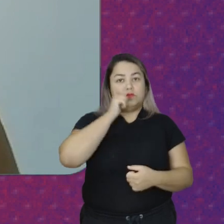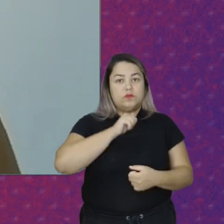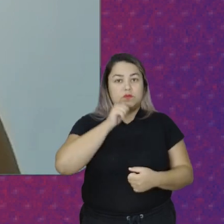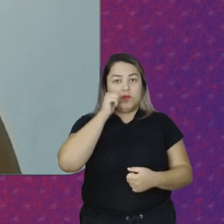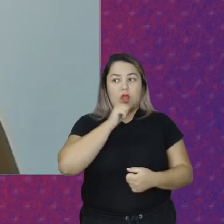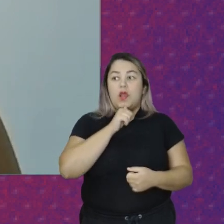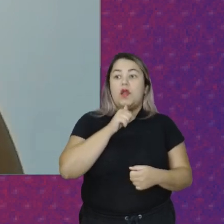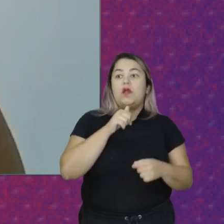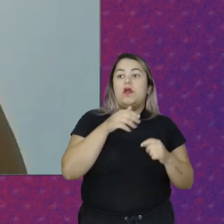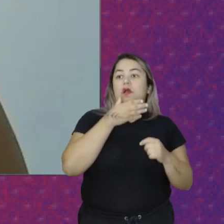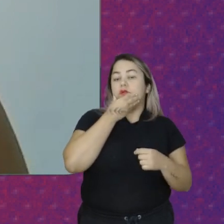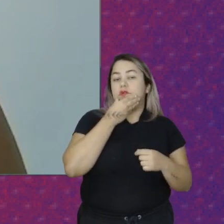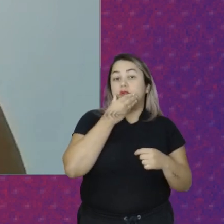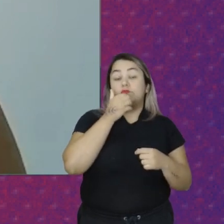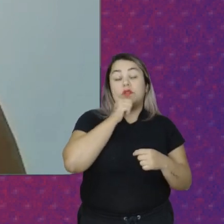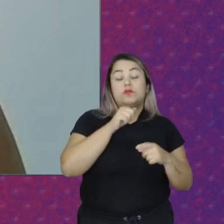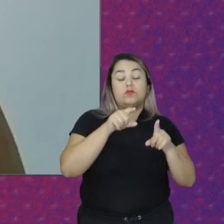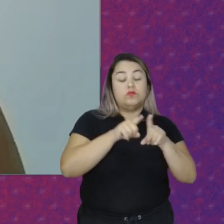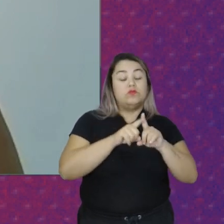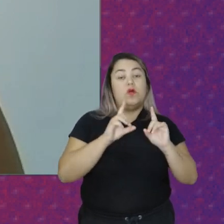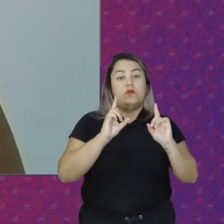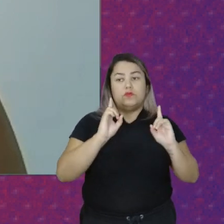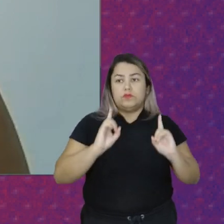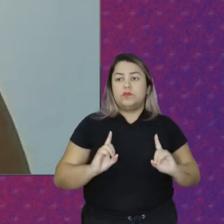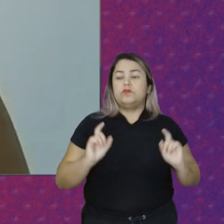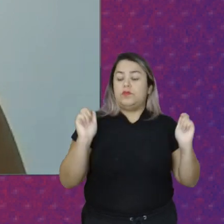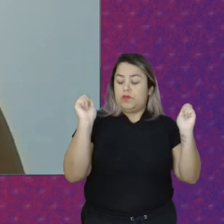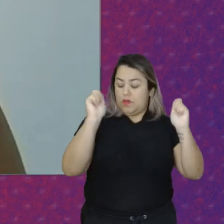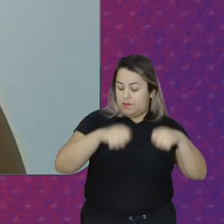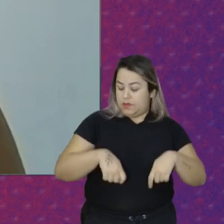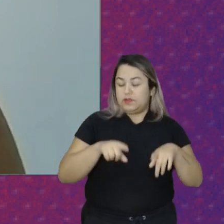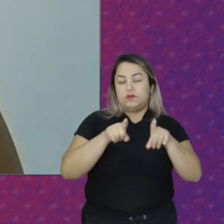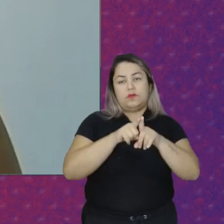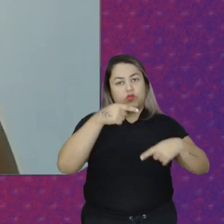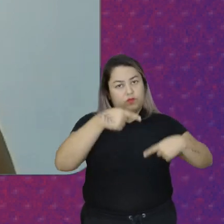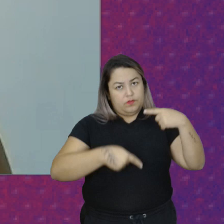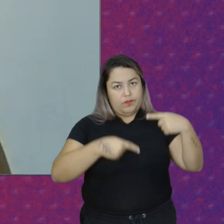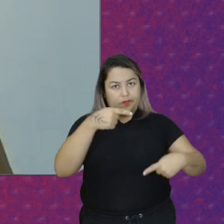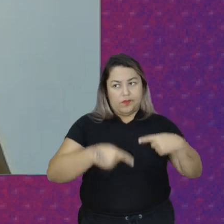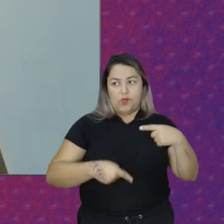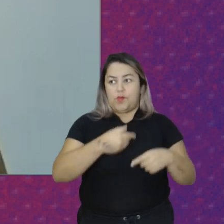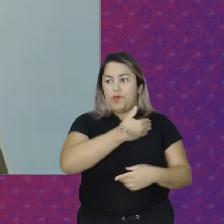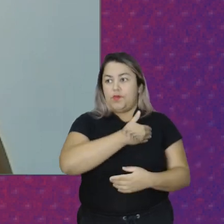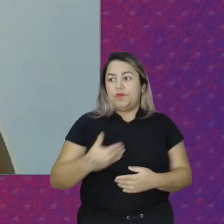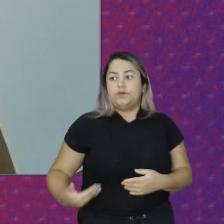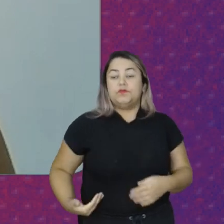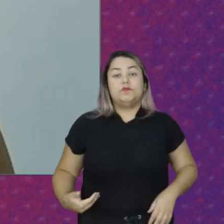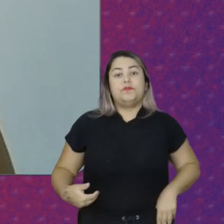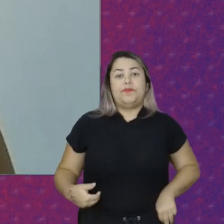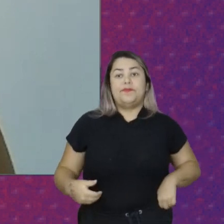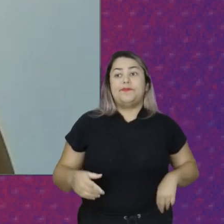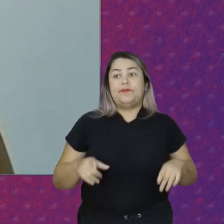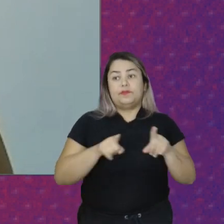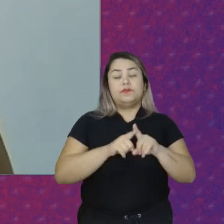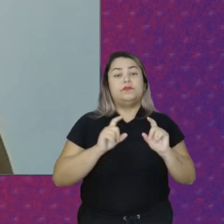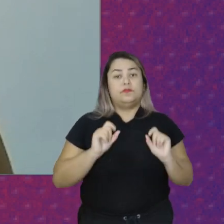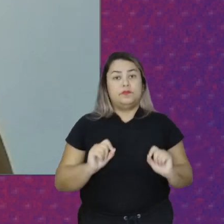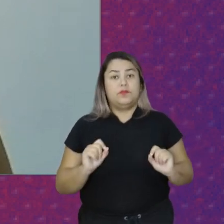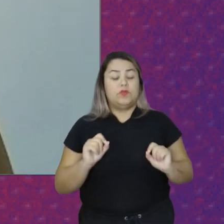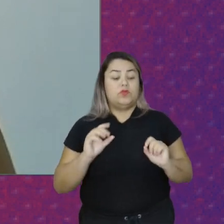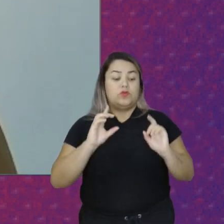deficiência, reforçando a necessidade de políticas públicas de garantia efetiva